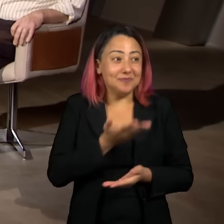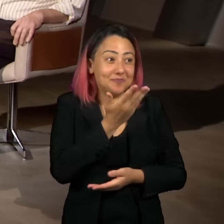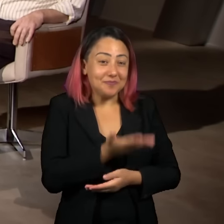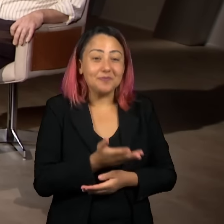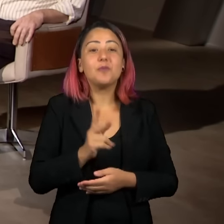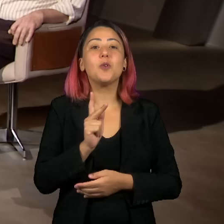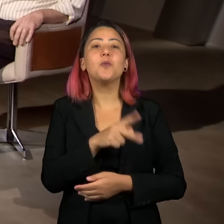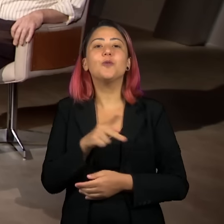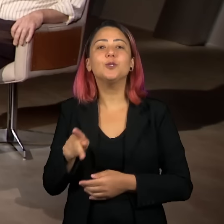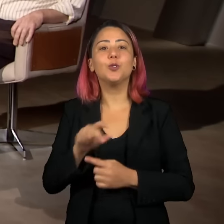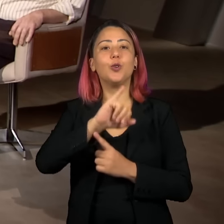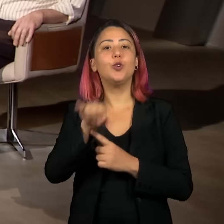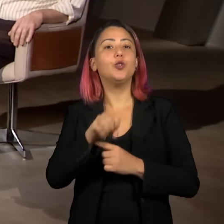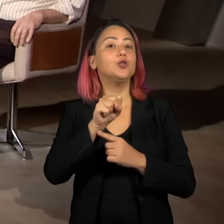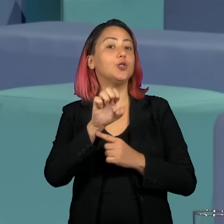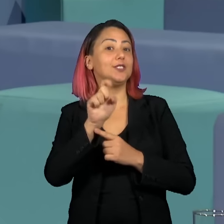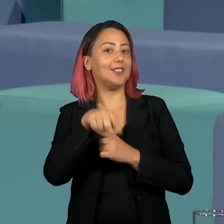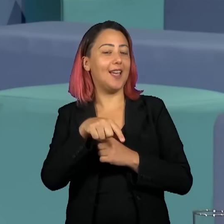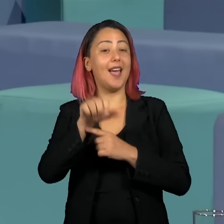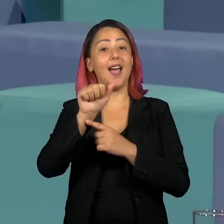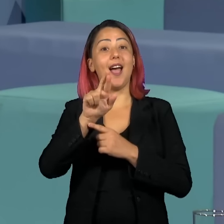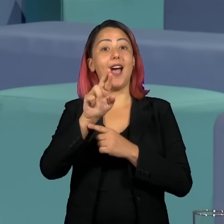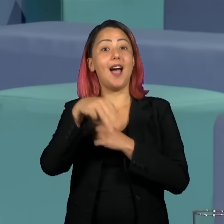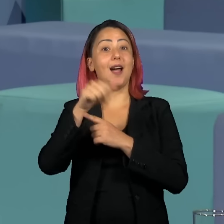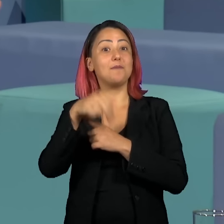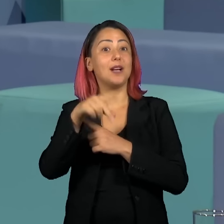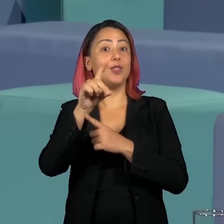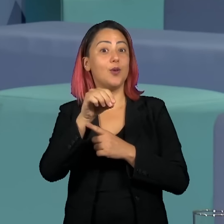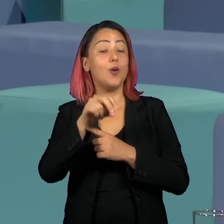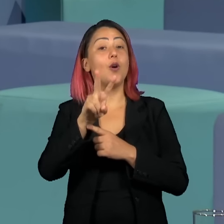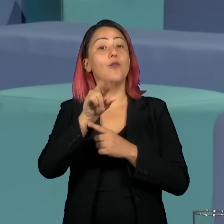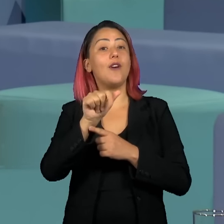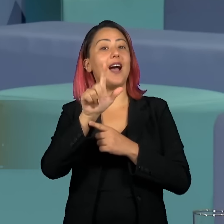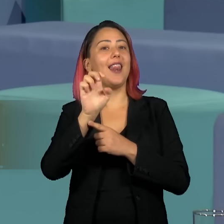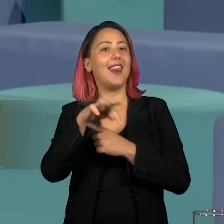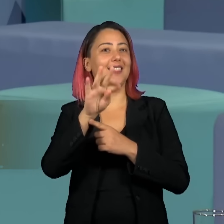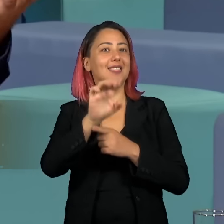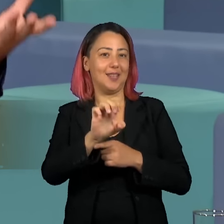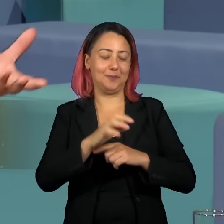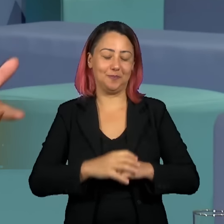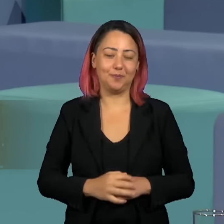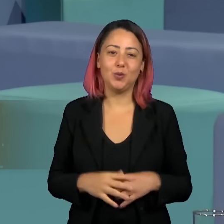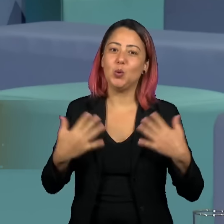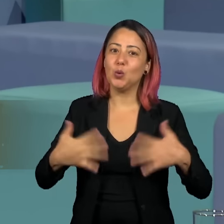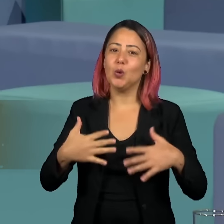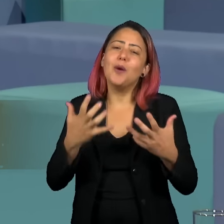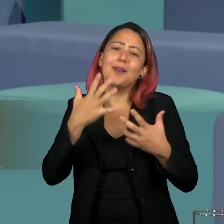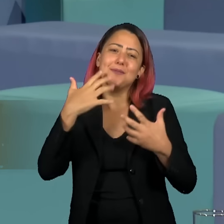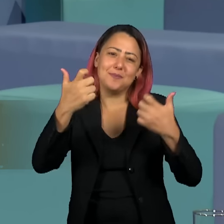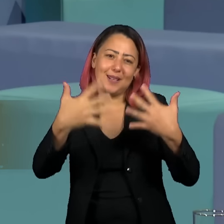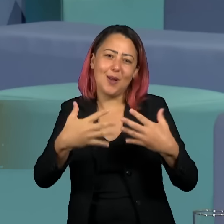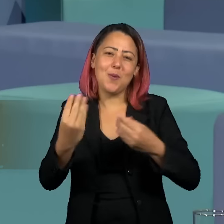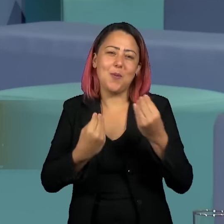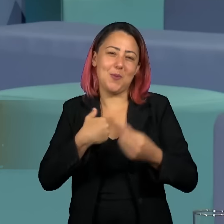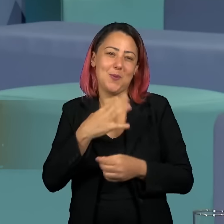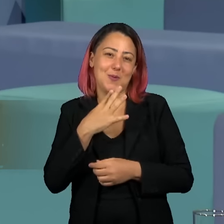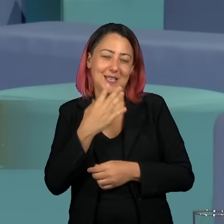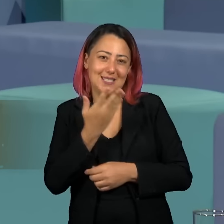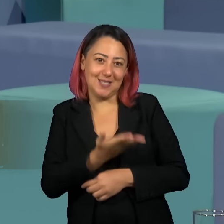tá eh inclusive né eu tenho aqui uma lista mas eu quero falar aqui a o como eu conheço o valente o